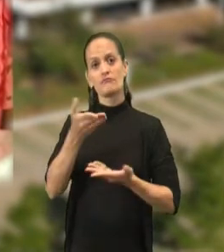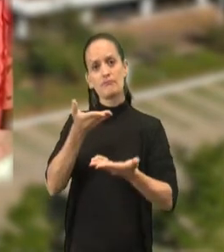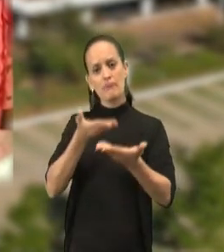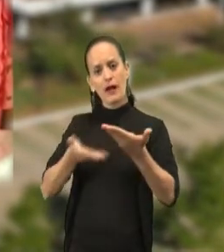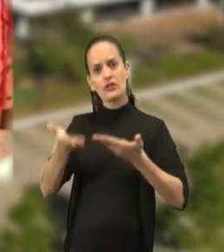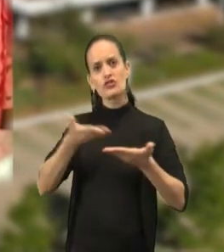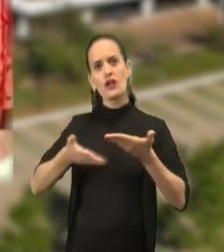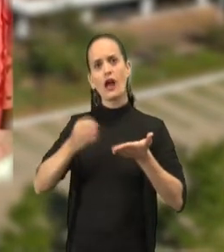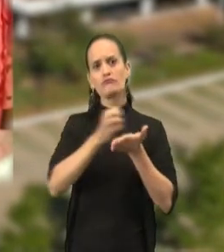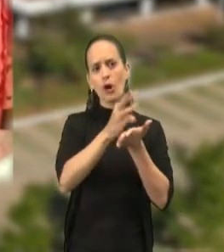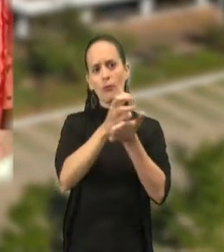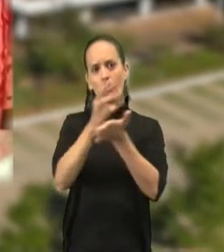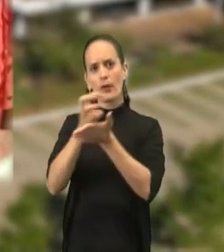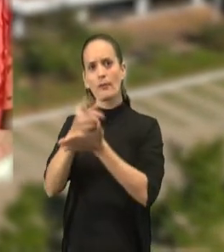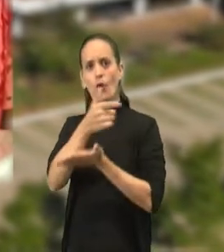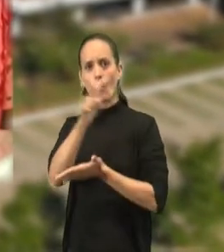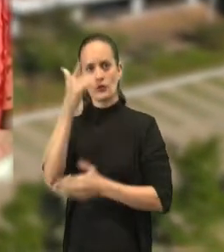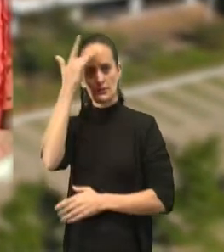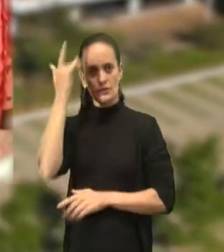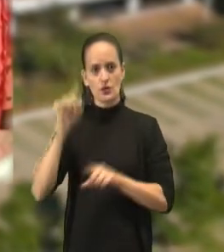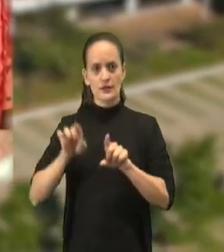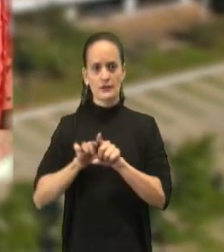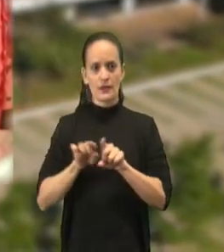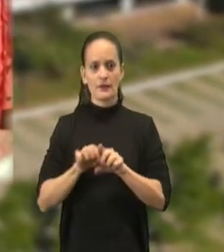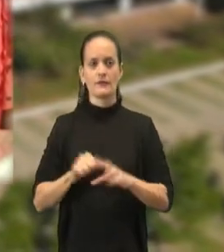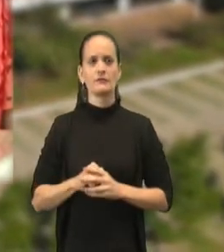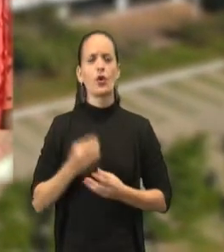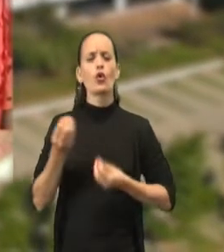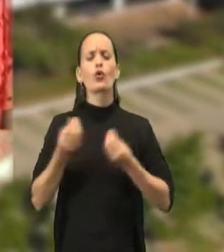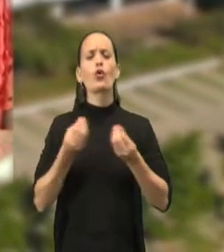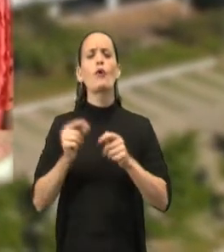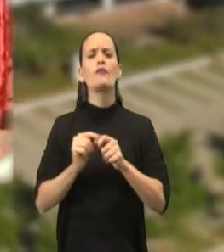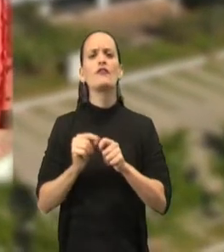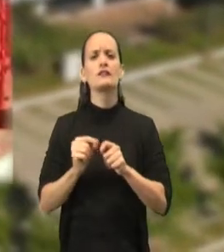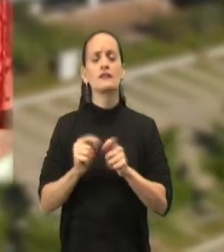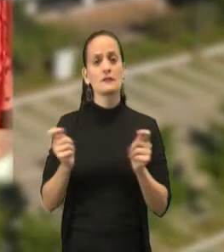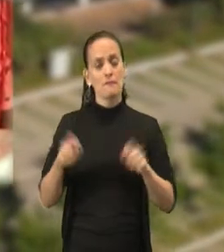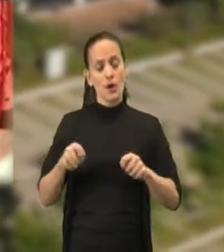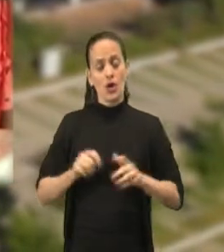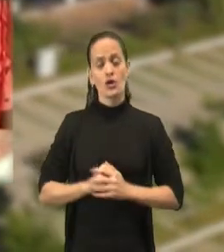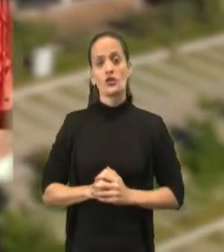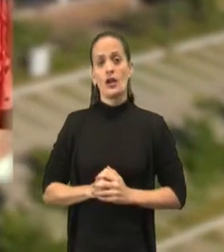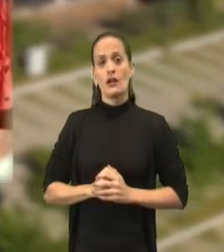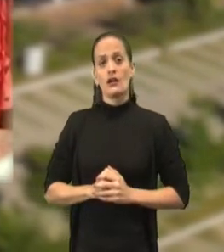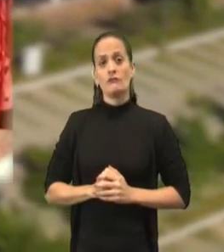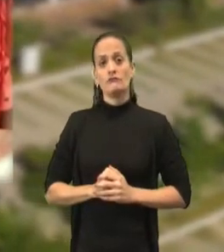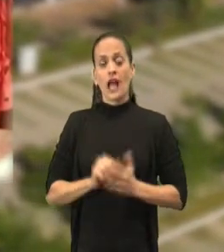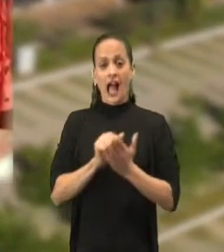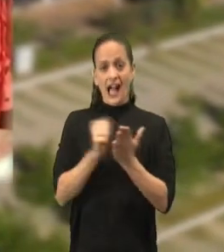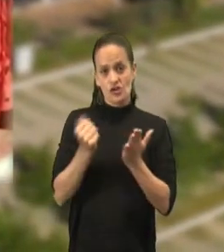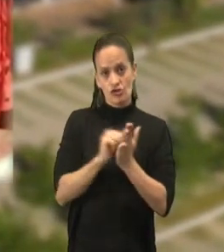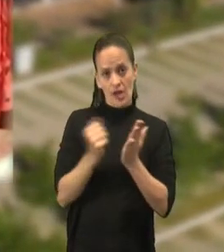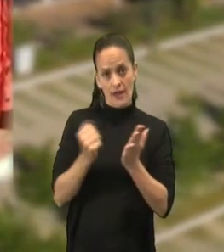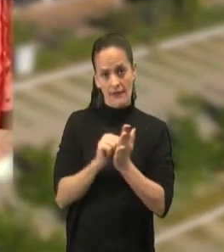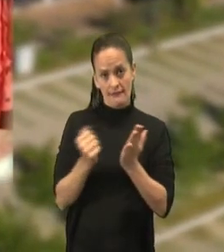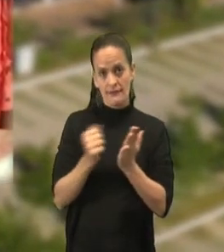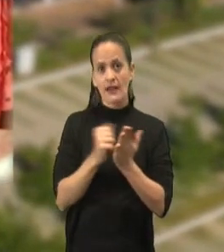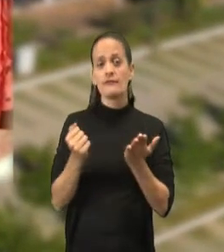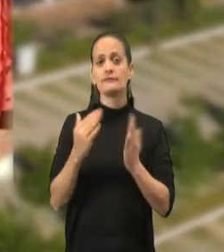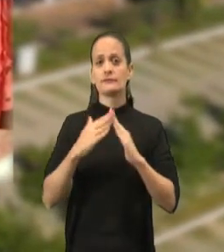outra família da igreja. Como você pode fazer isso? Você pode usar, por exemplo, a agenda da igreja